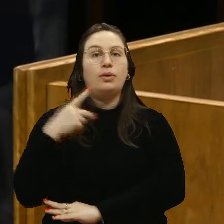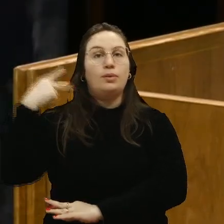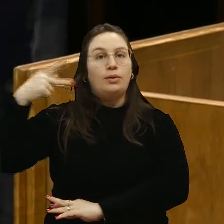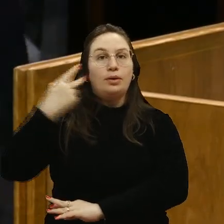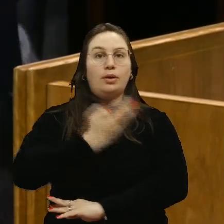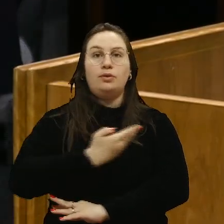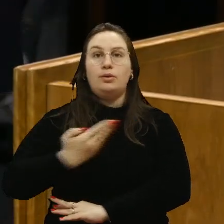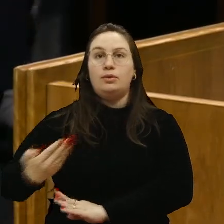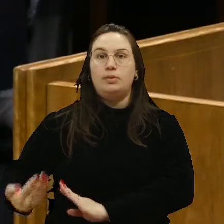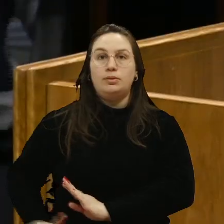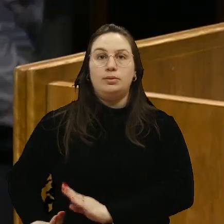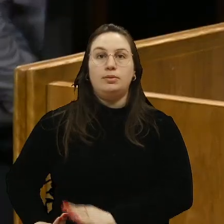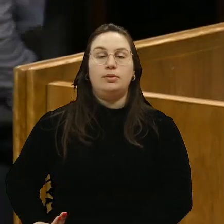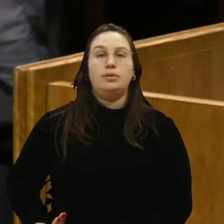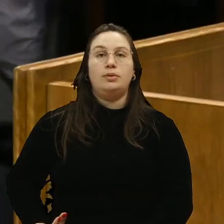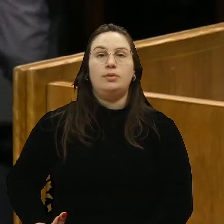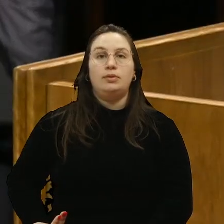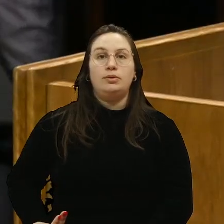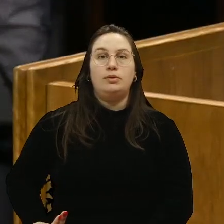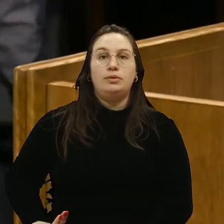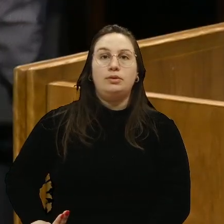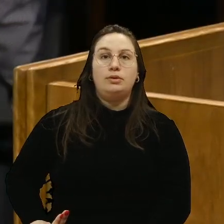pública.